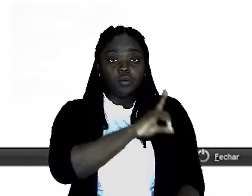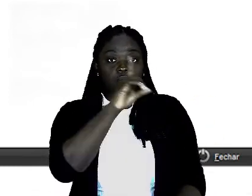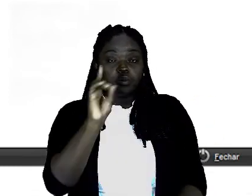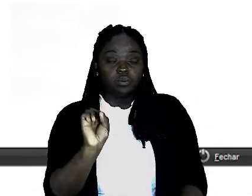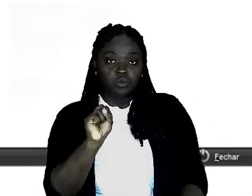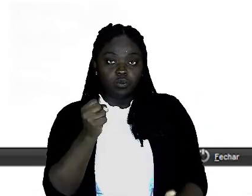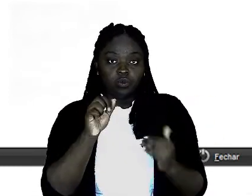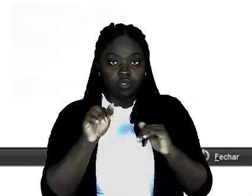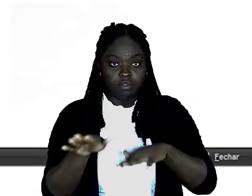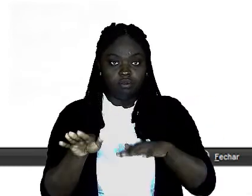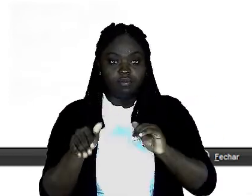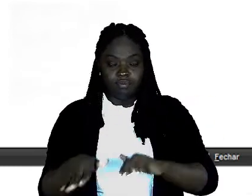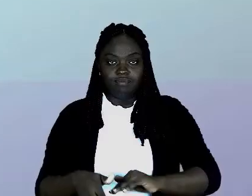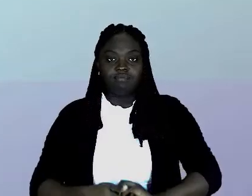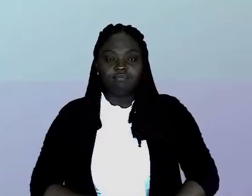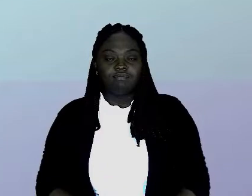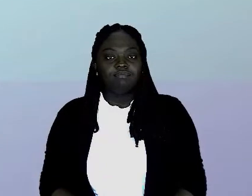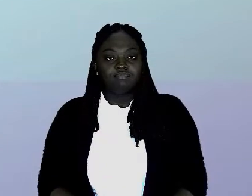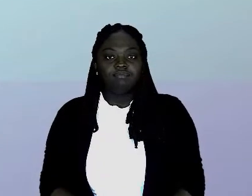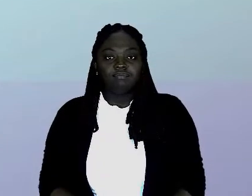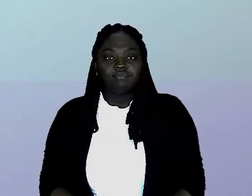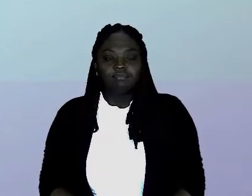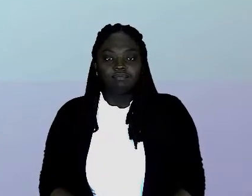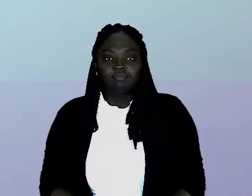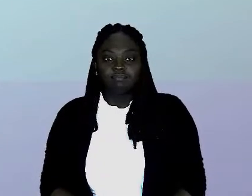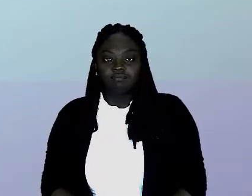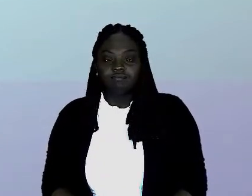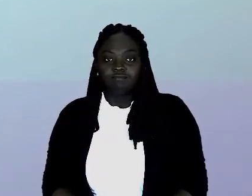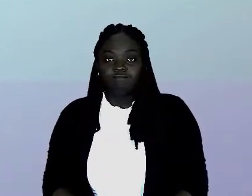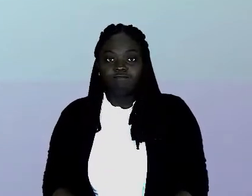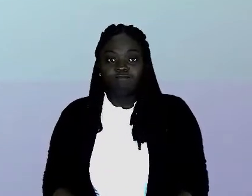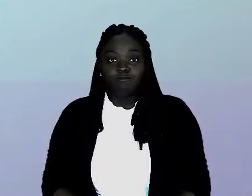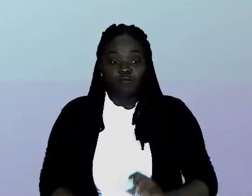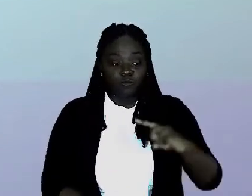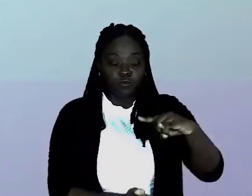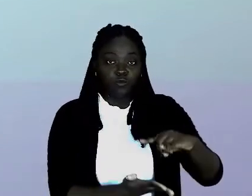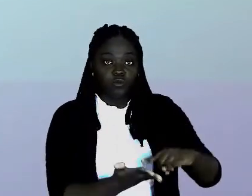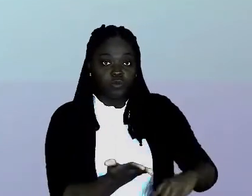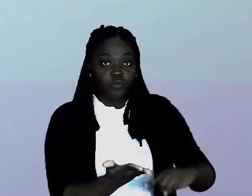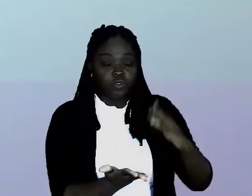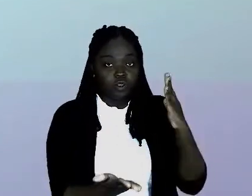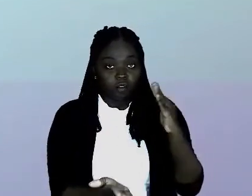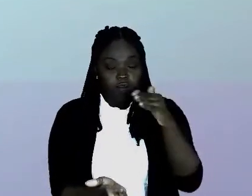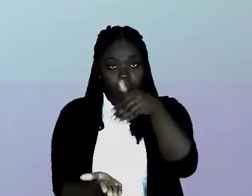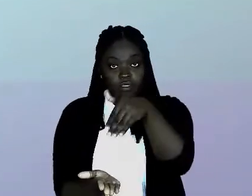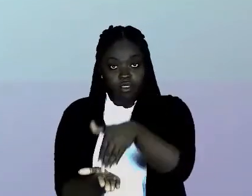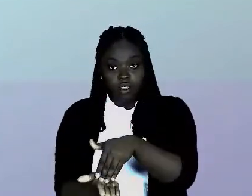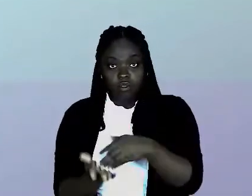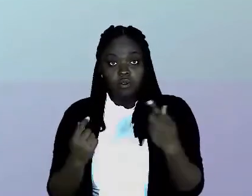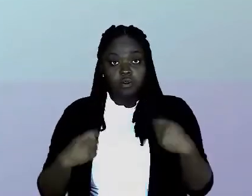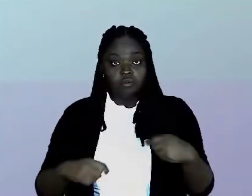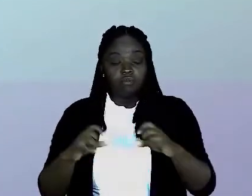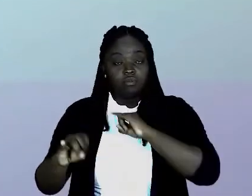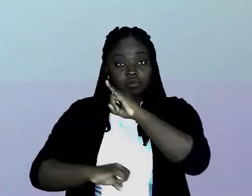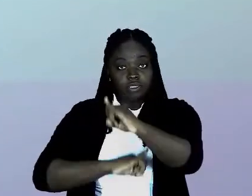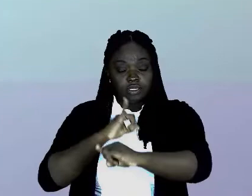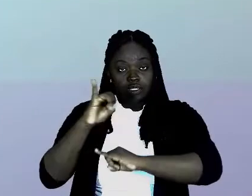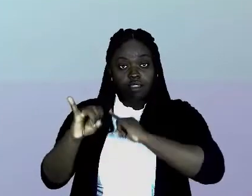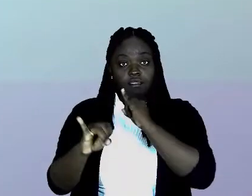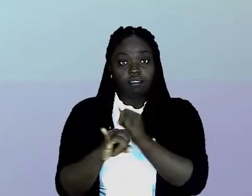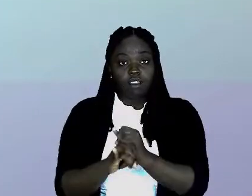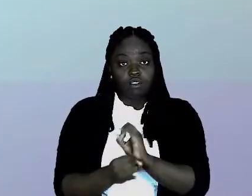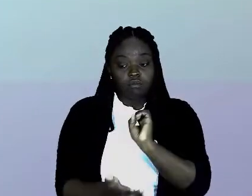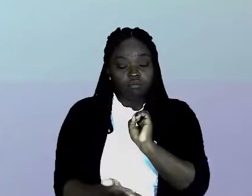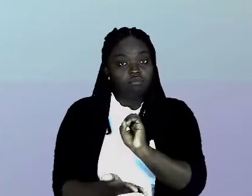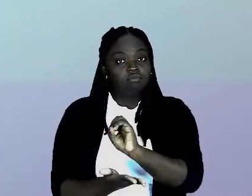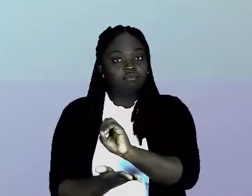de setembro. A prestação de contas final deve ser enviada pela internet à Justiça